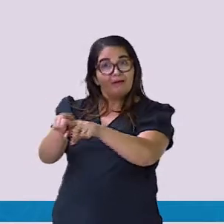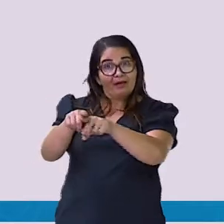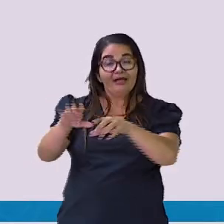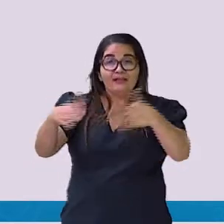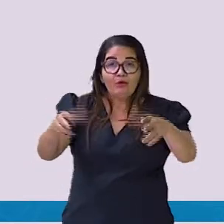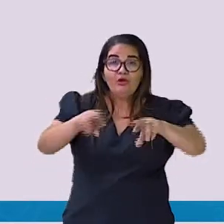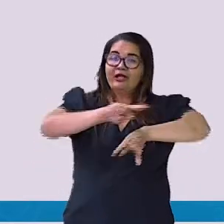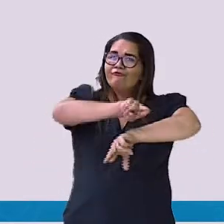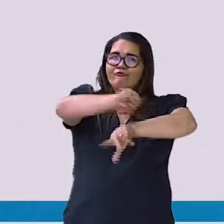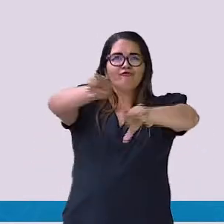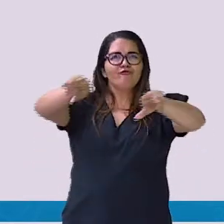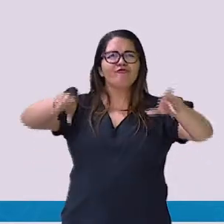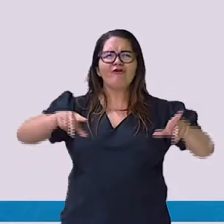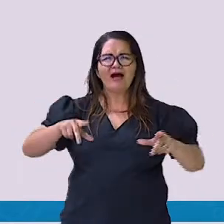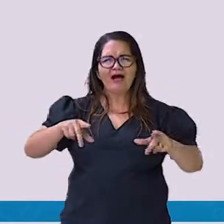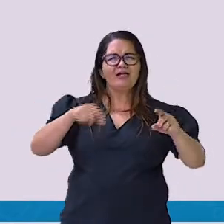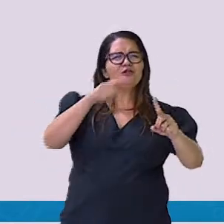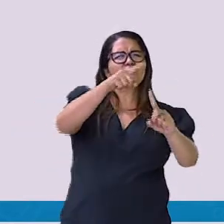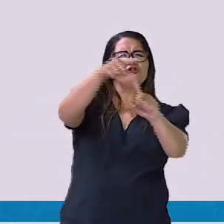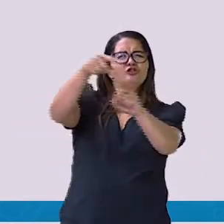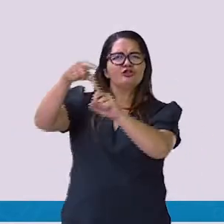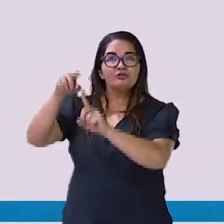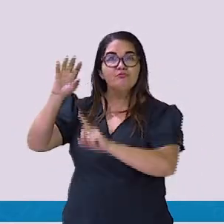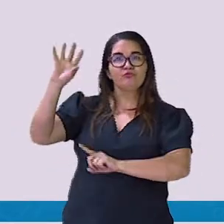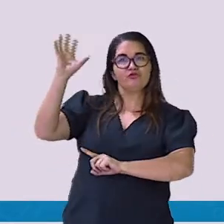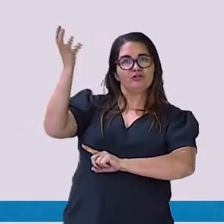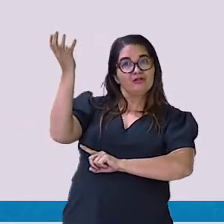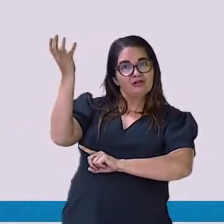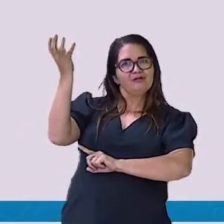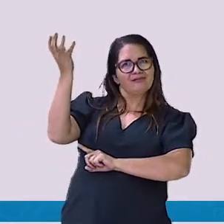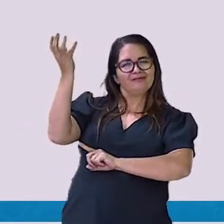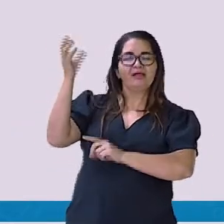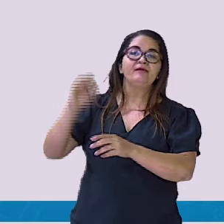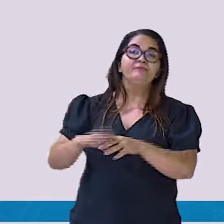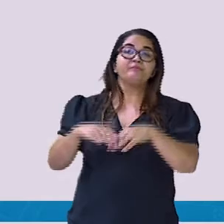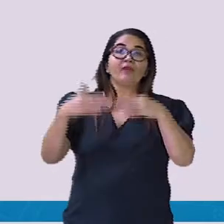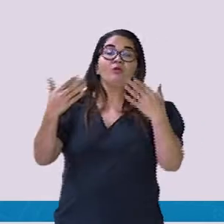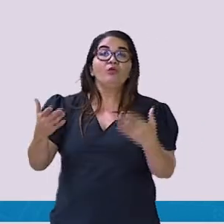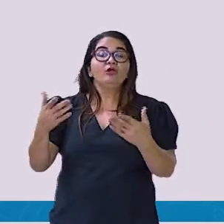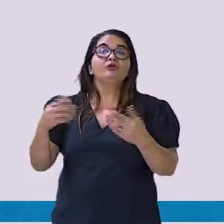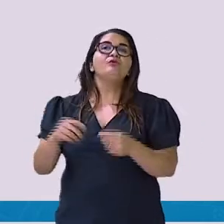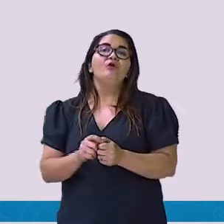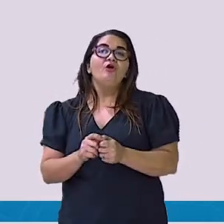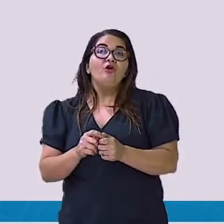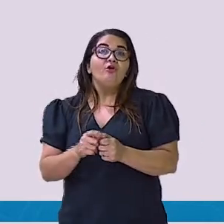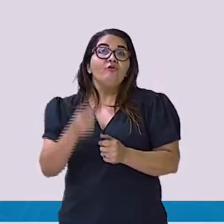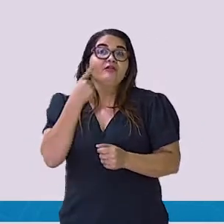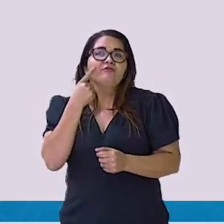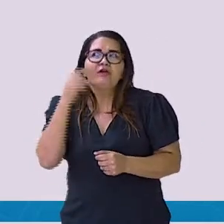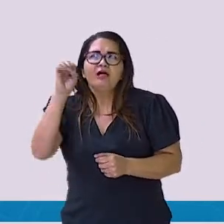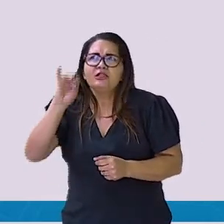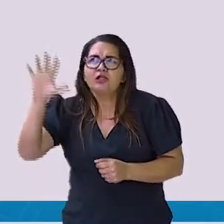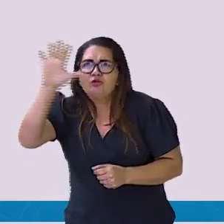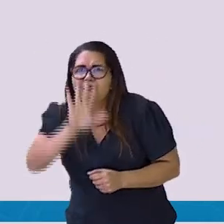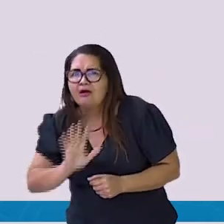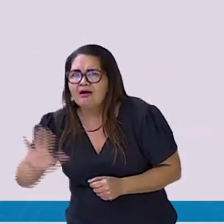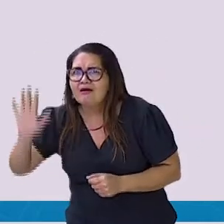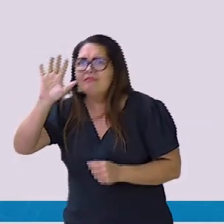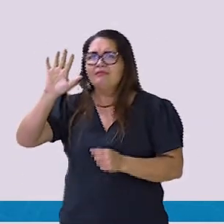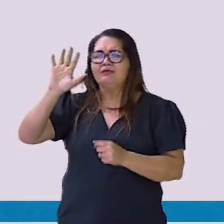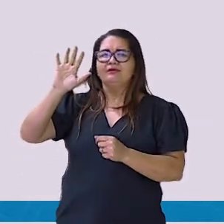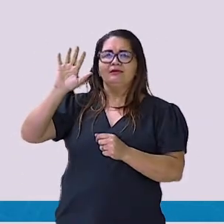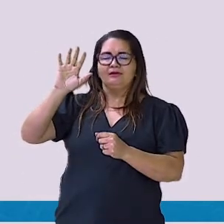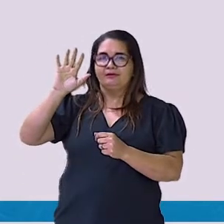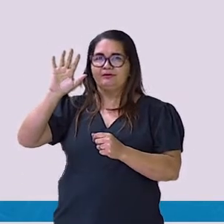clima mediterrâneo. Aí você vai correr lá no mapa mundi e vai falar, Eliane, tem um erro aí, né?